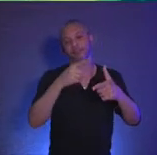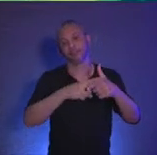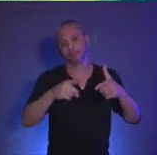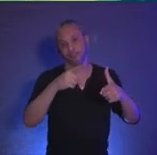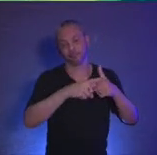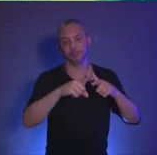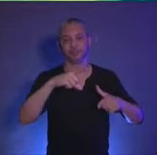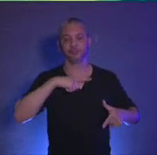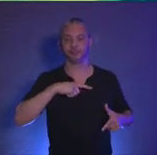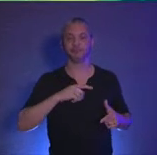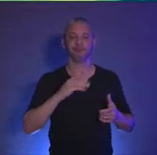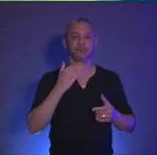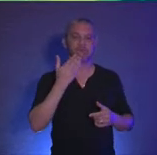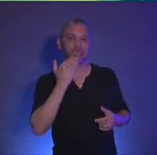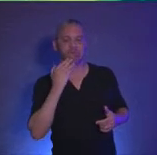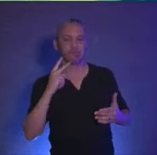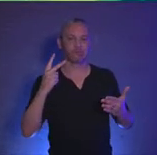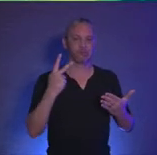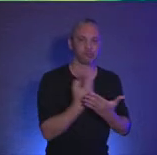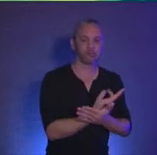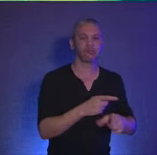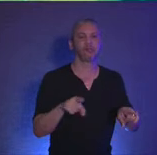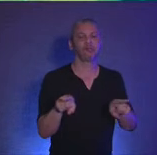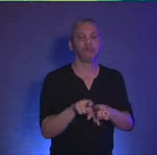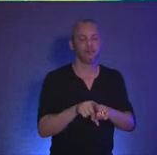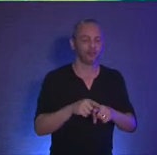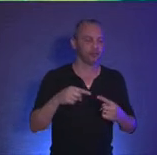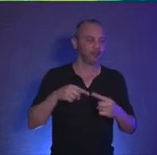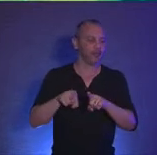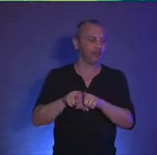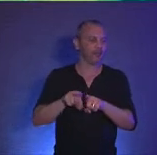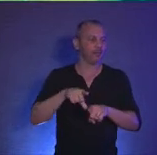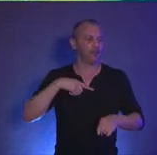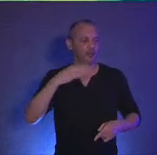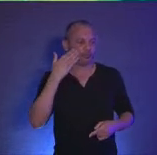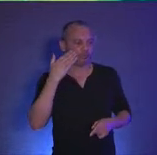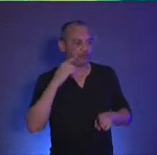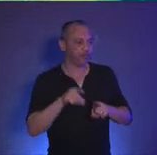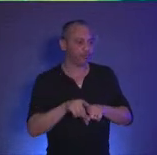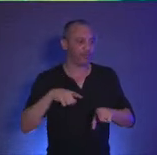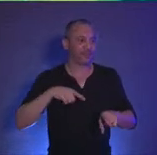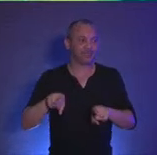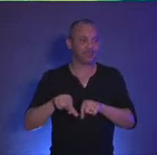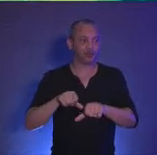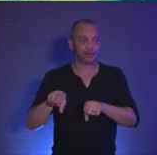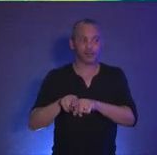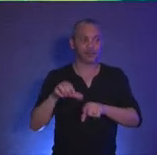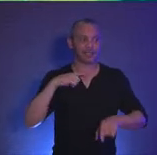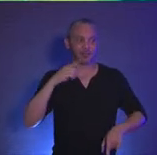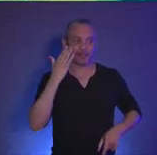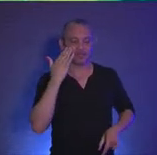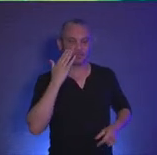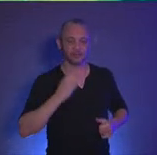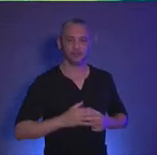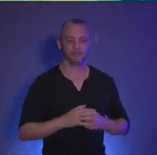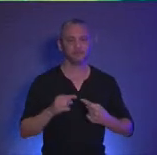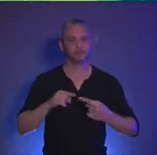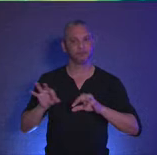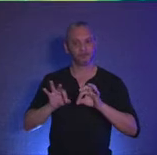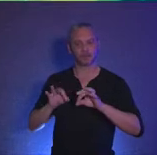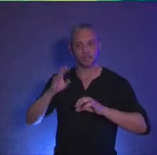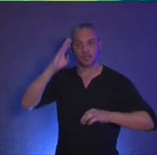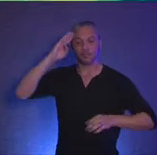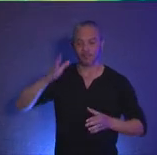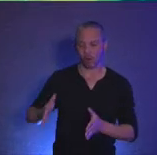para tornar tão degradante. E o destaque principal é na porção de Rondônia, né, desse que é um dos